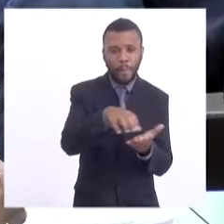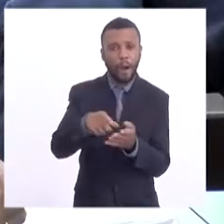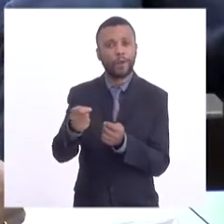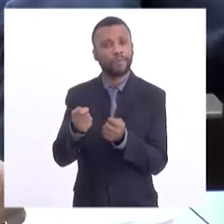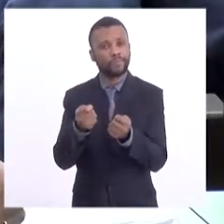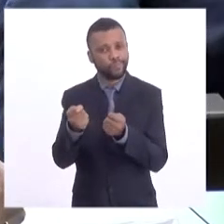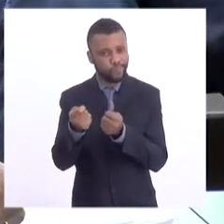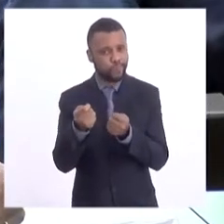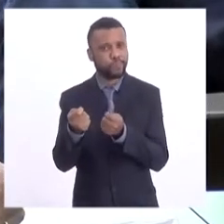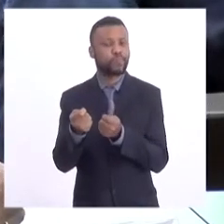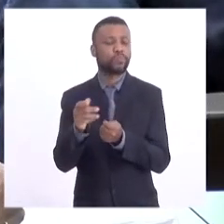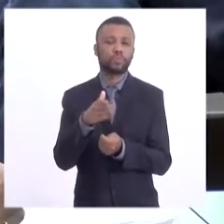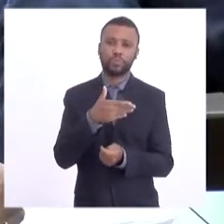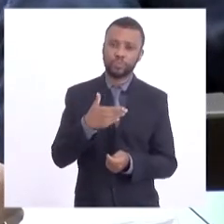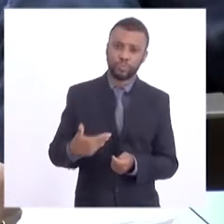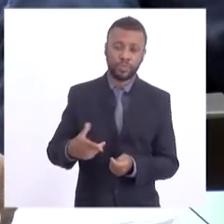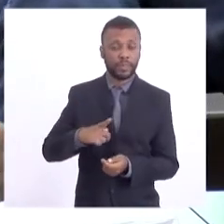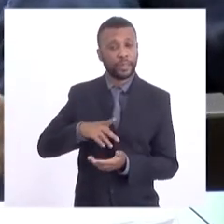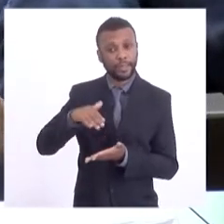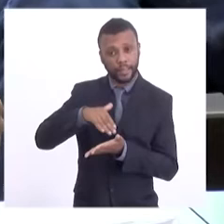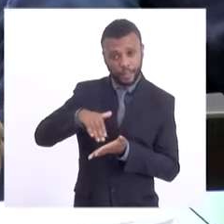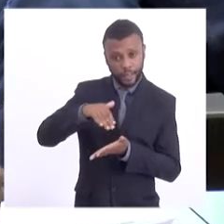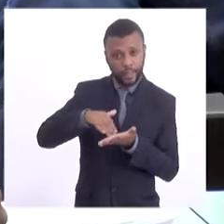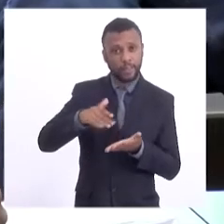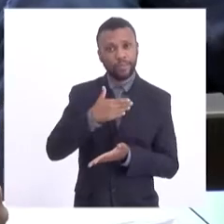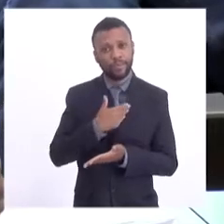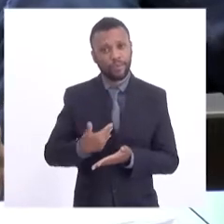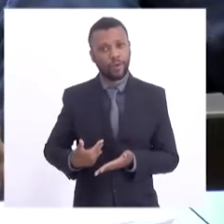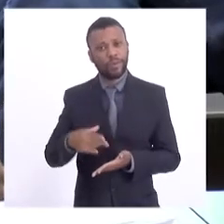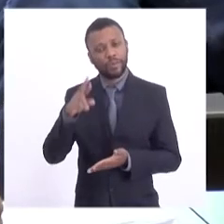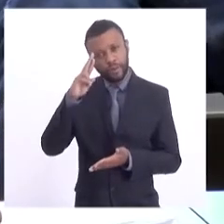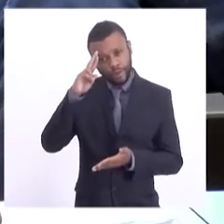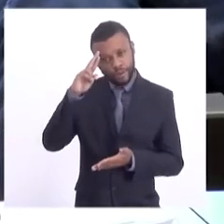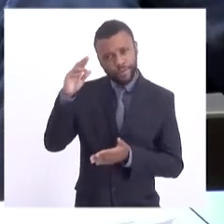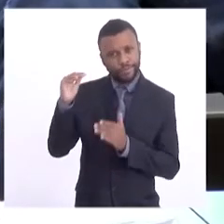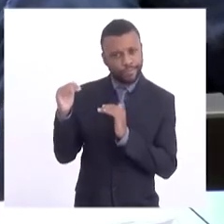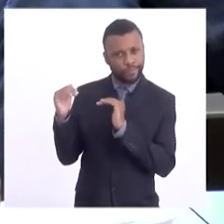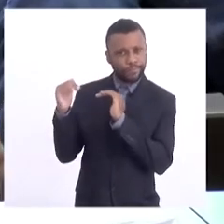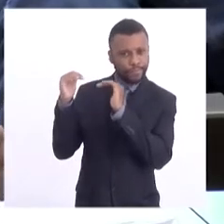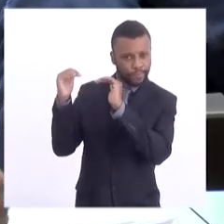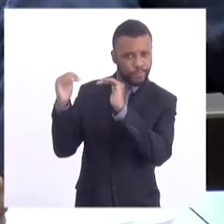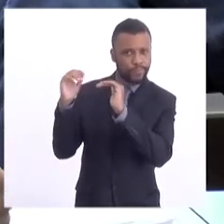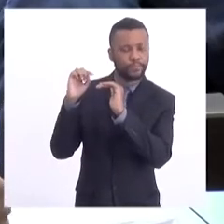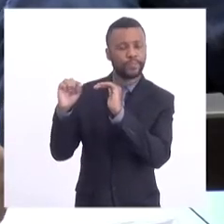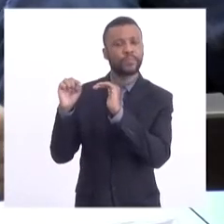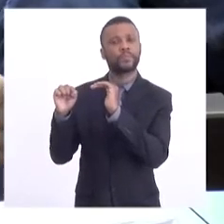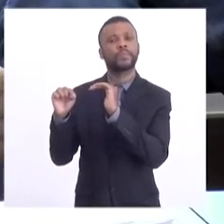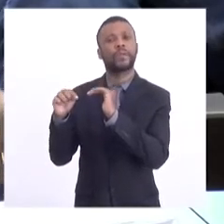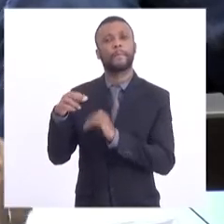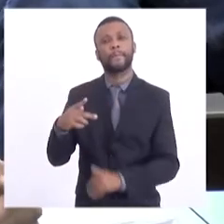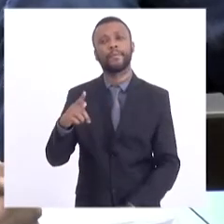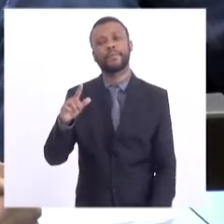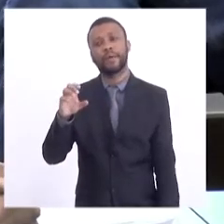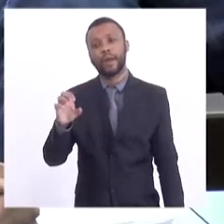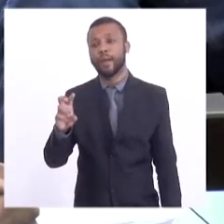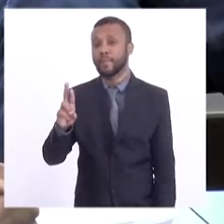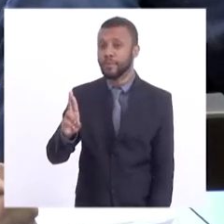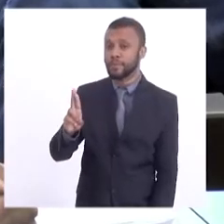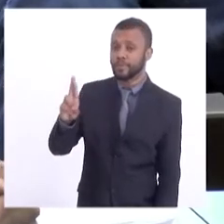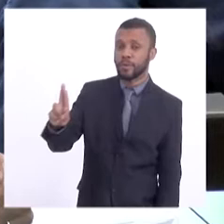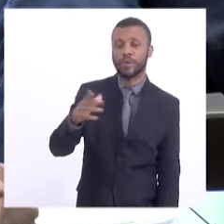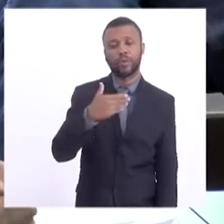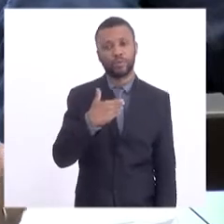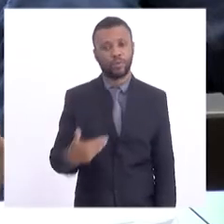todas os órgãos com status de Secretaria de Estado São os seus órgãos de assessoramento turístico são chefiados por um procurador